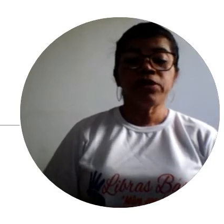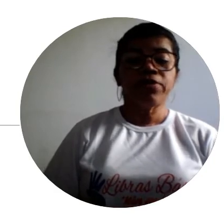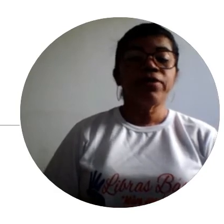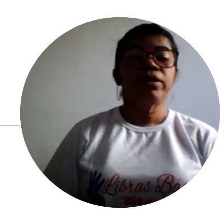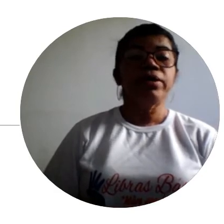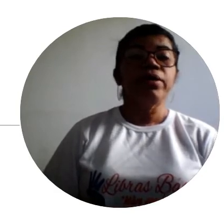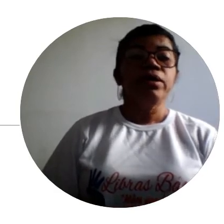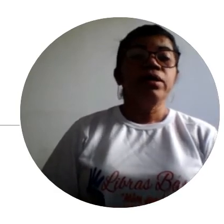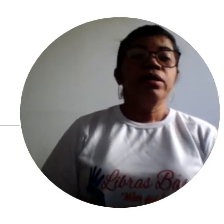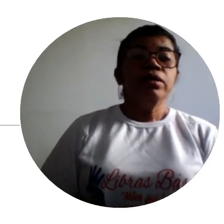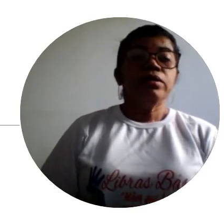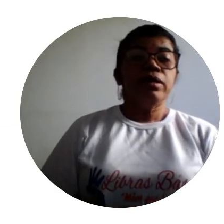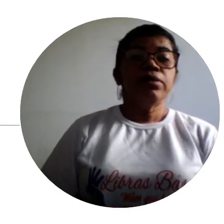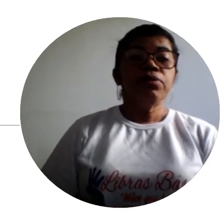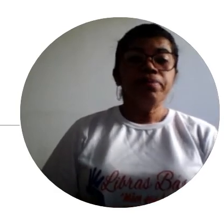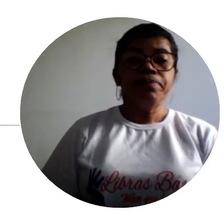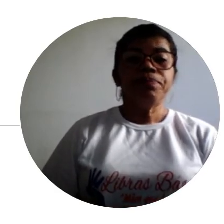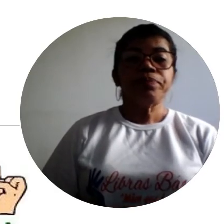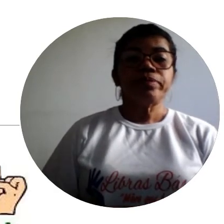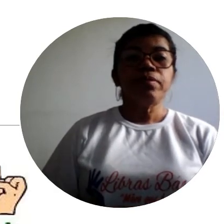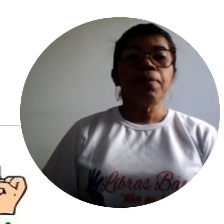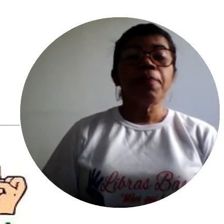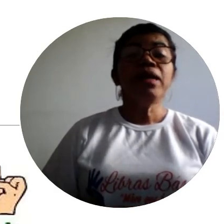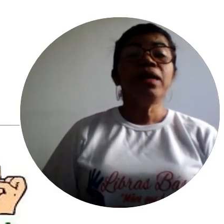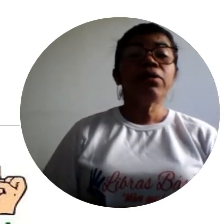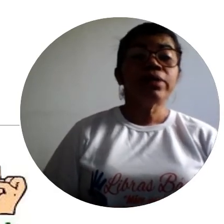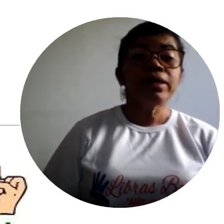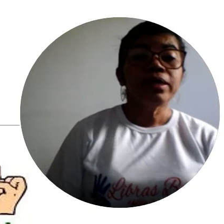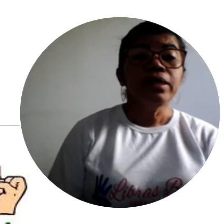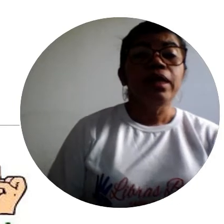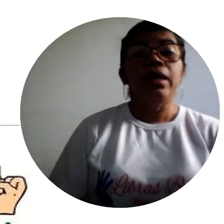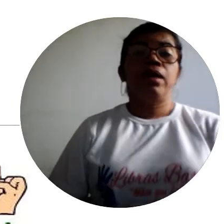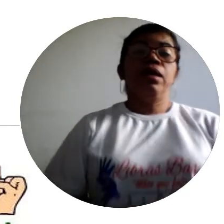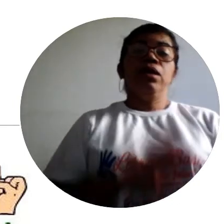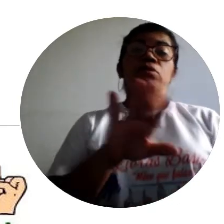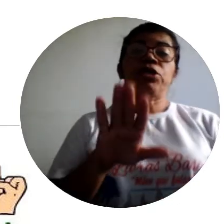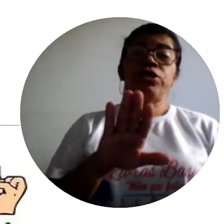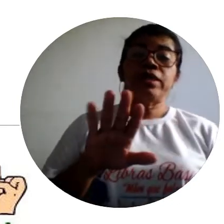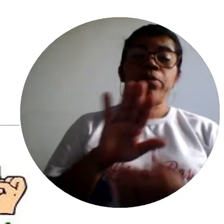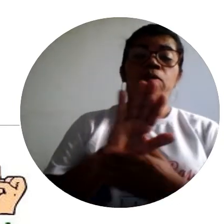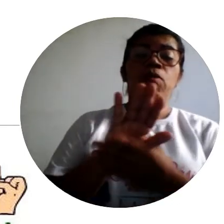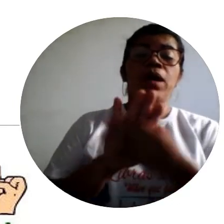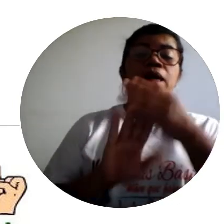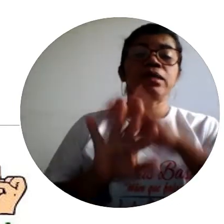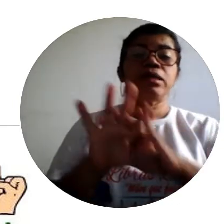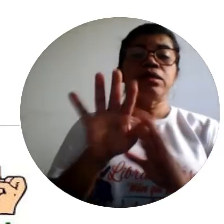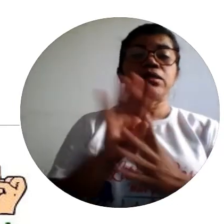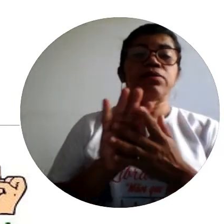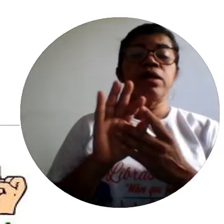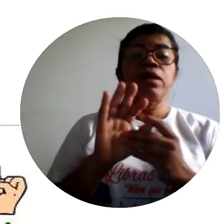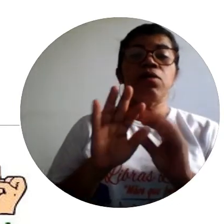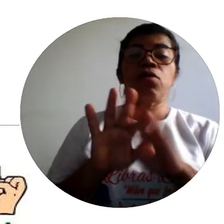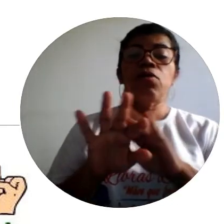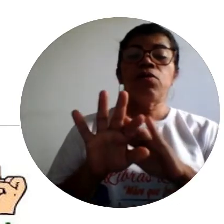parâmetros, como eu já falei, certo? E agora, Como a gente já sabe quais